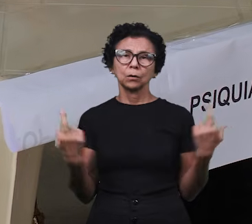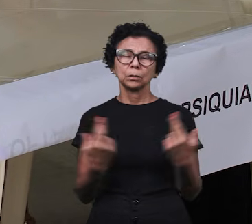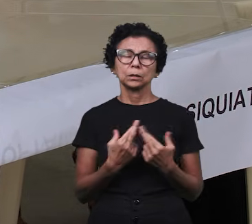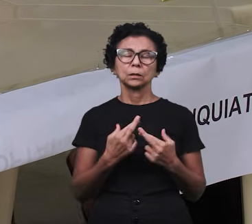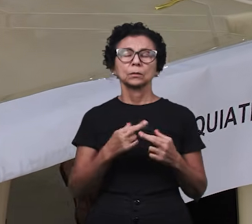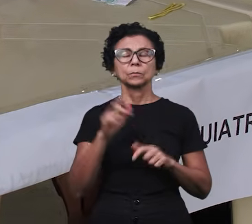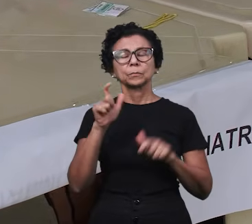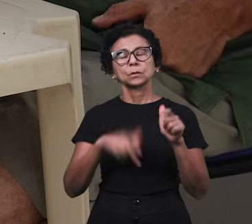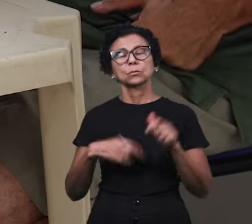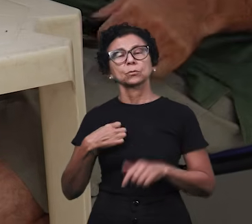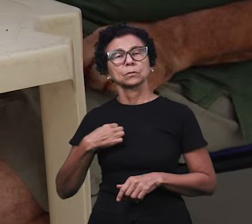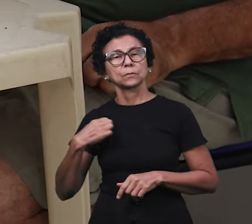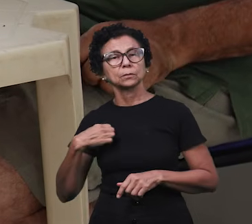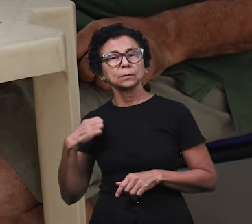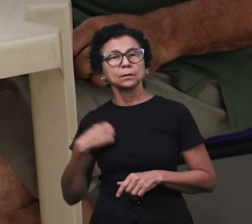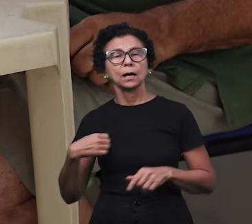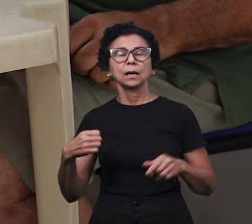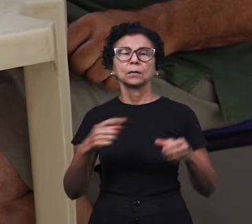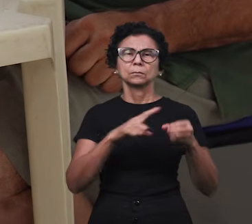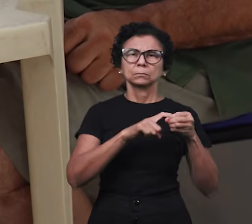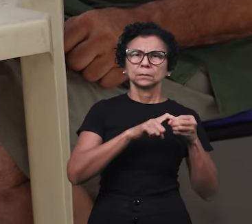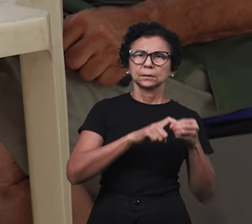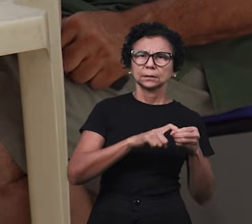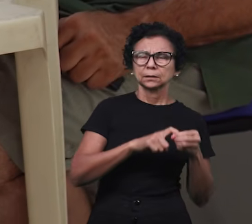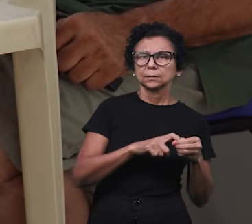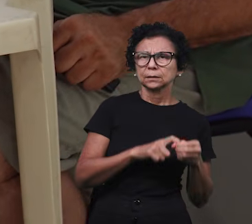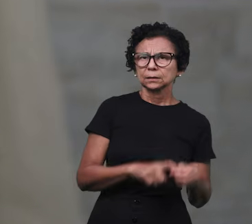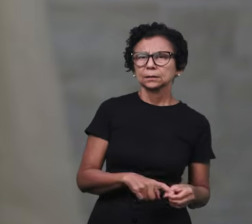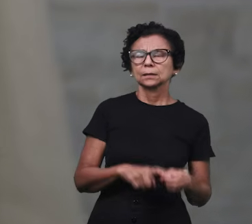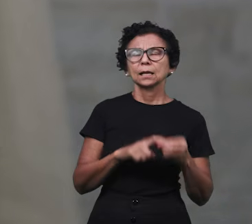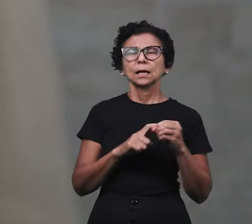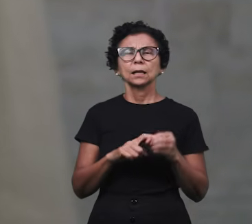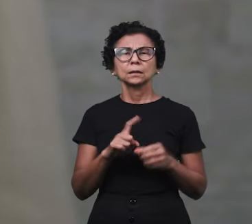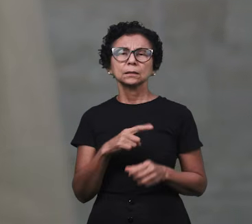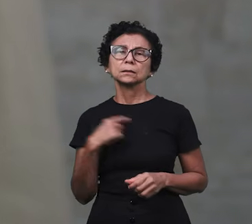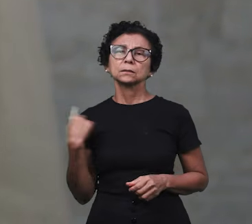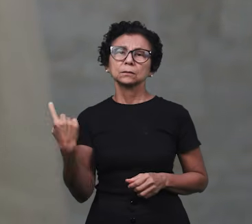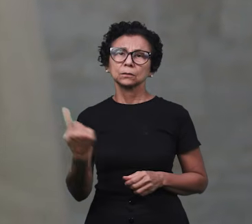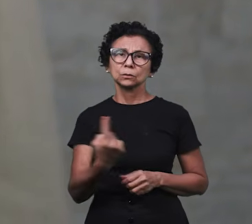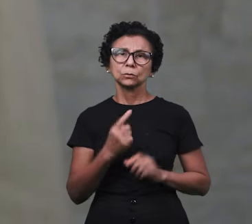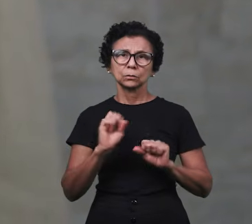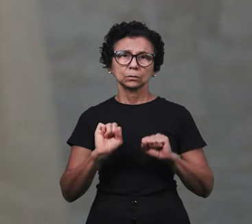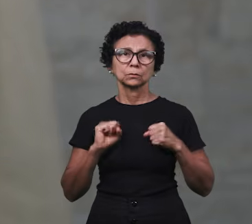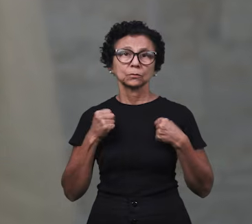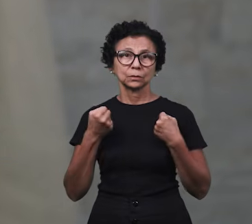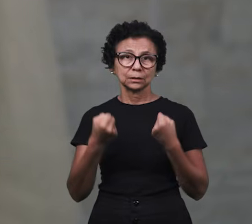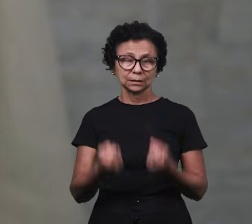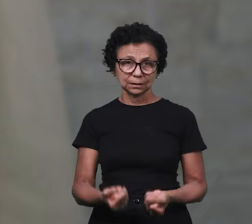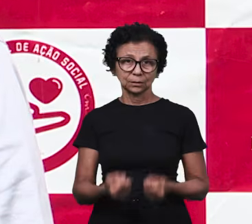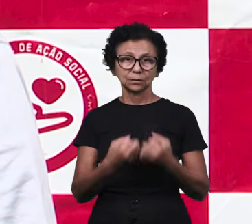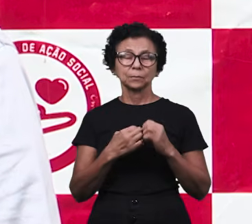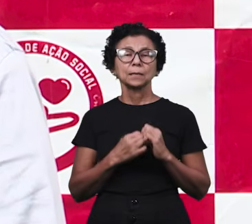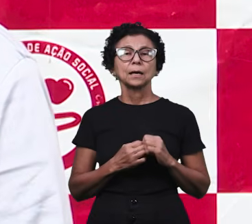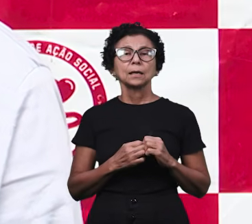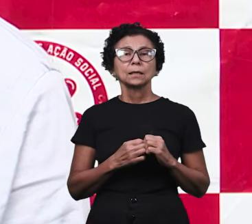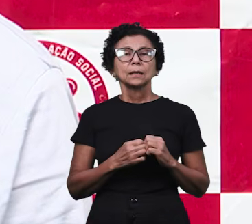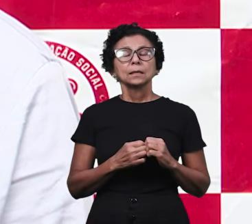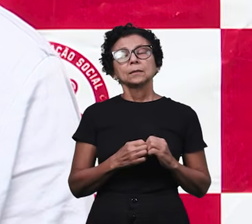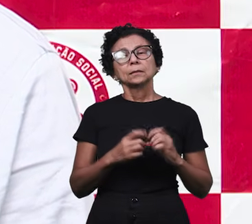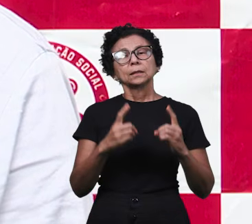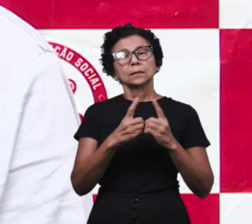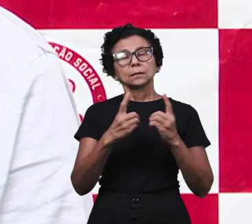instituições parceiras e profissionais de diversas áreas em um único conjunto para atender a população. É muito